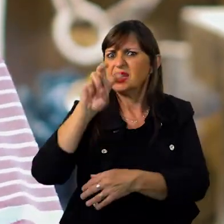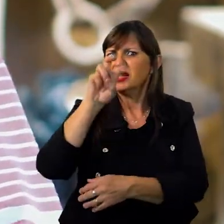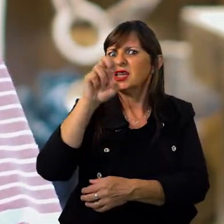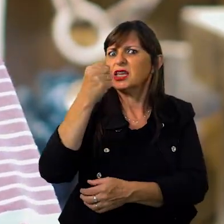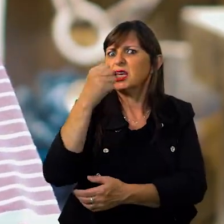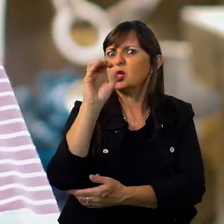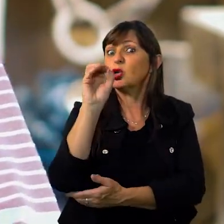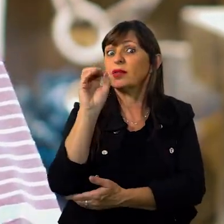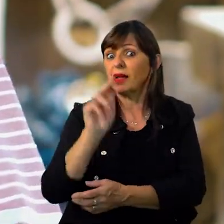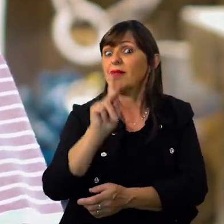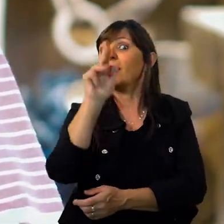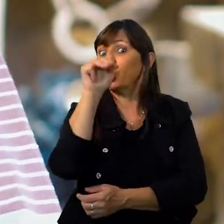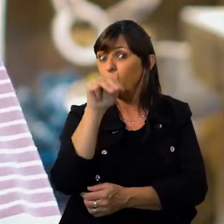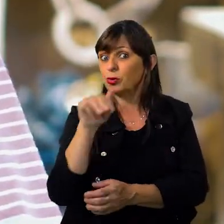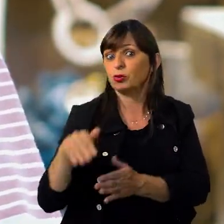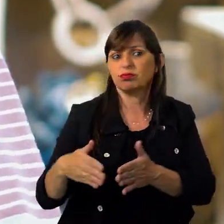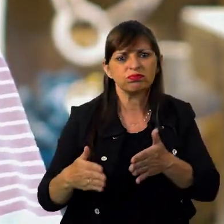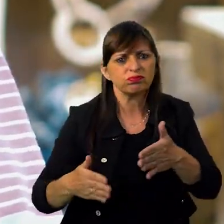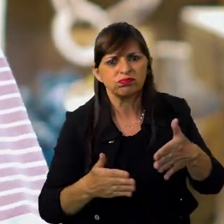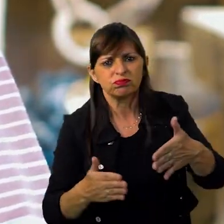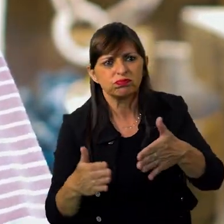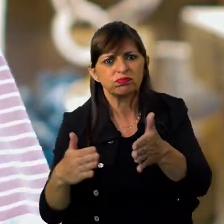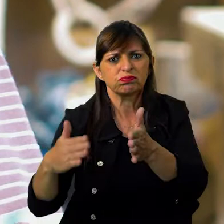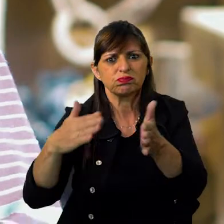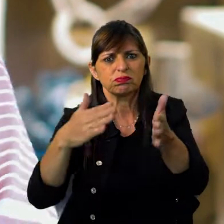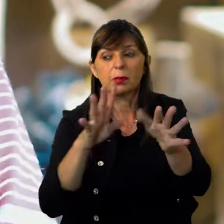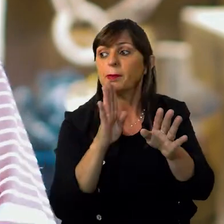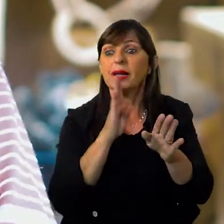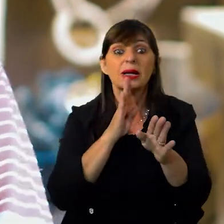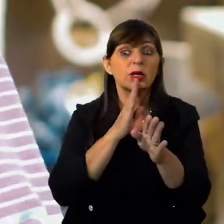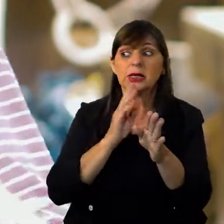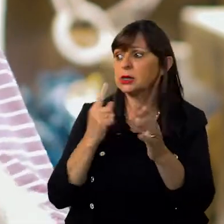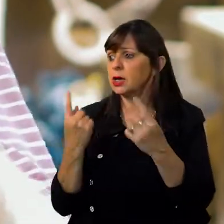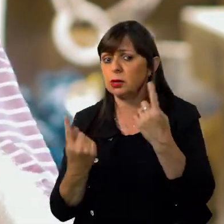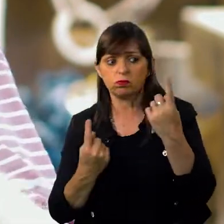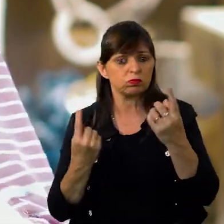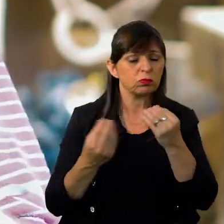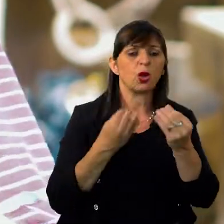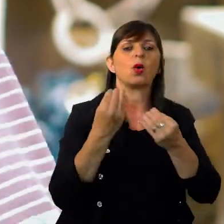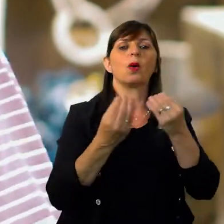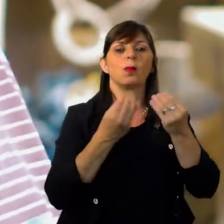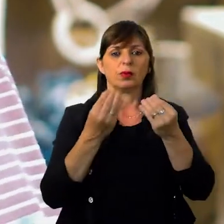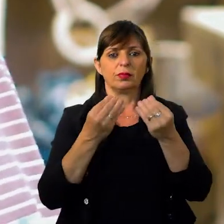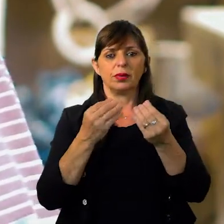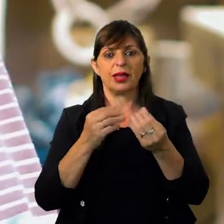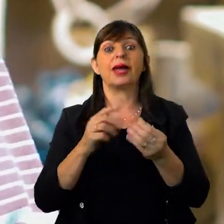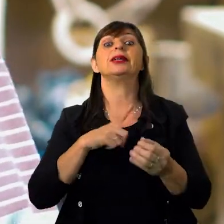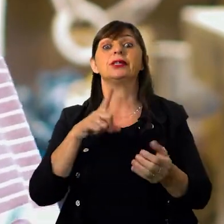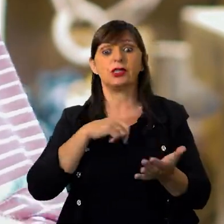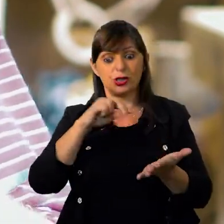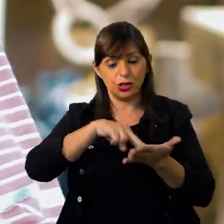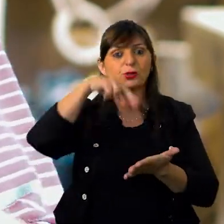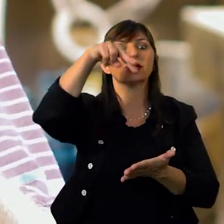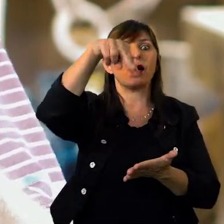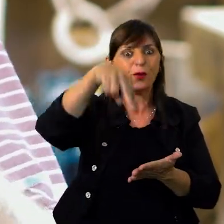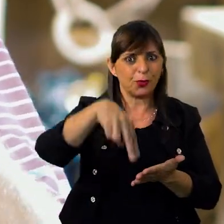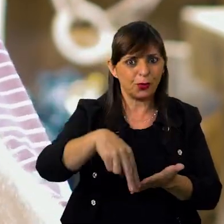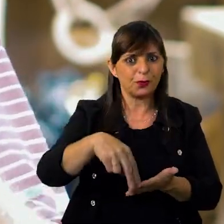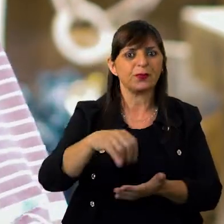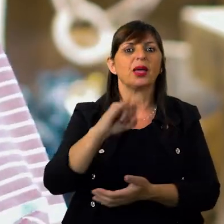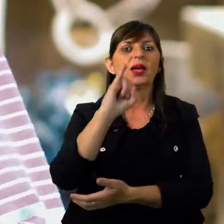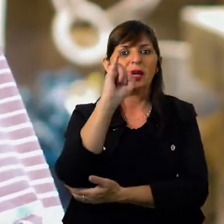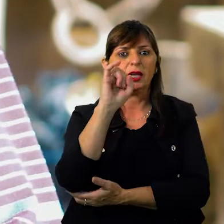ou seja daqui é São Borja nada mais o que 580 km e nesse meio tempo nós temos o